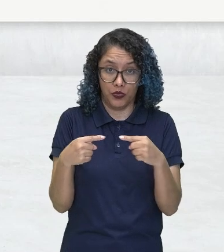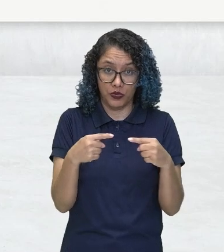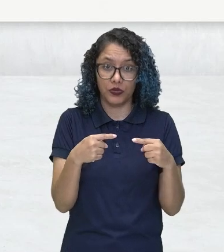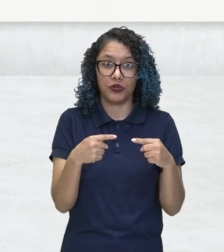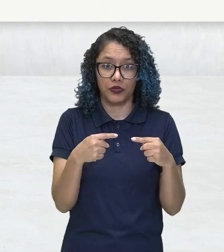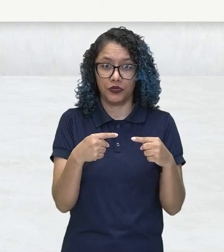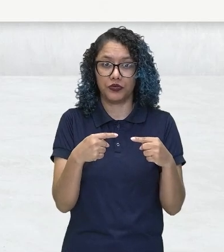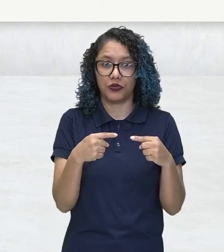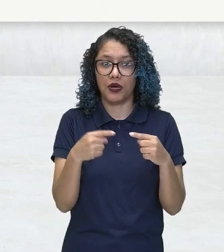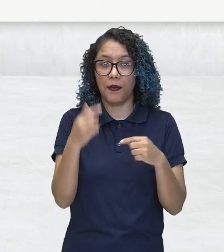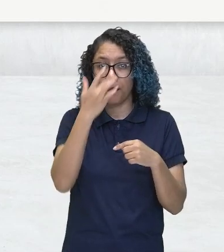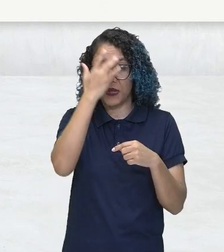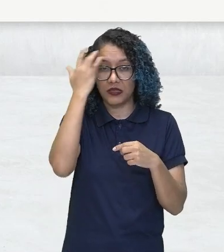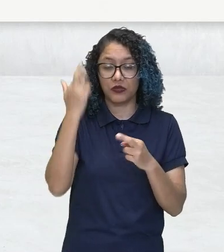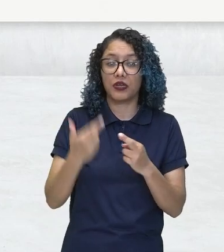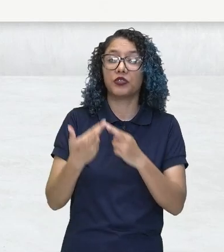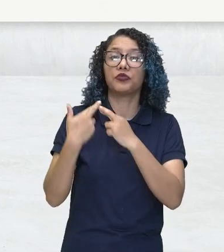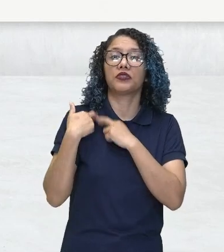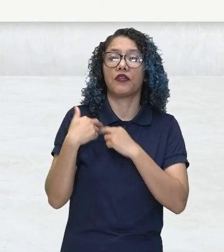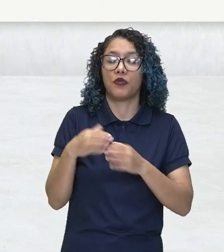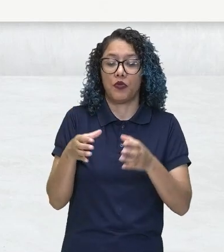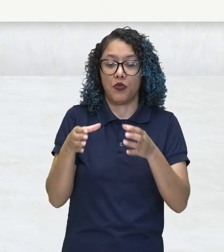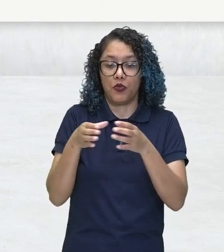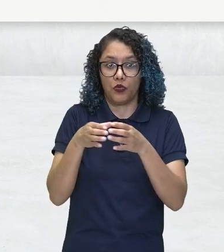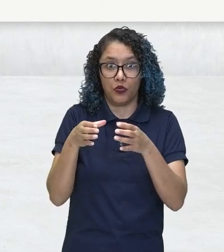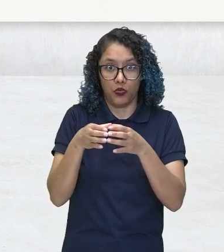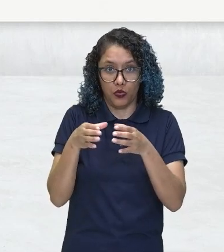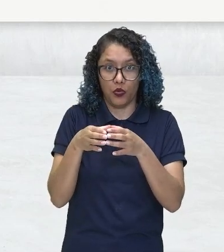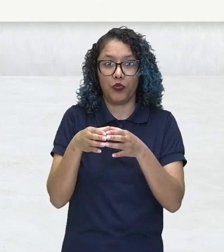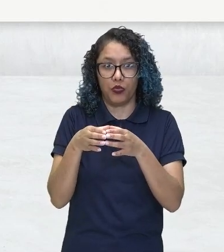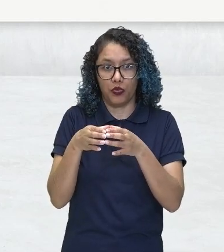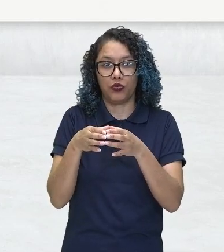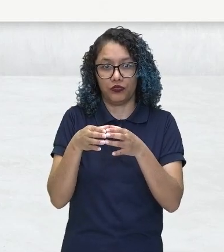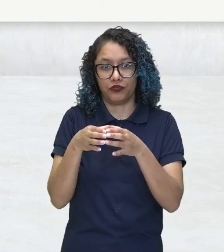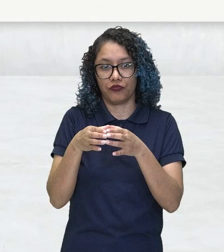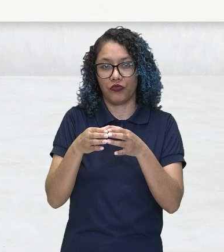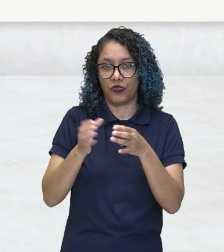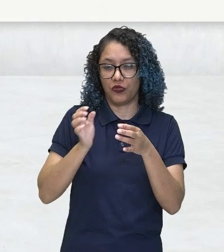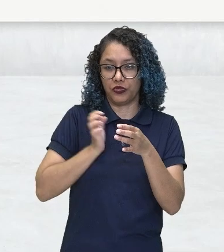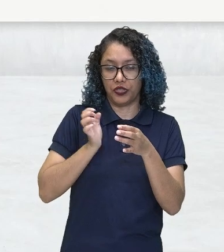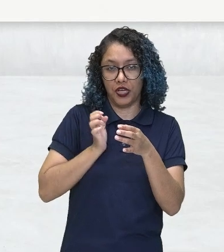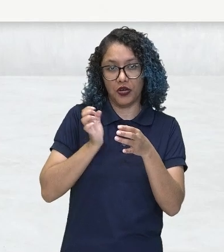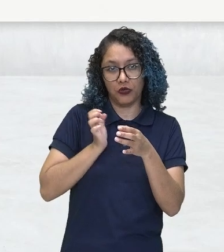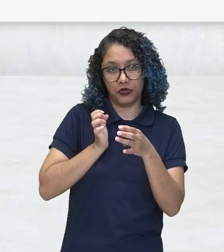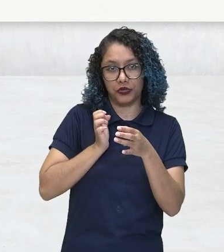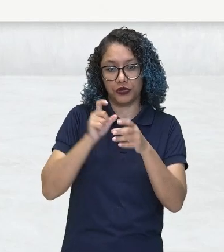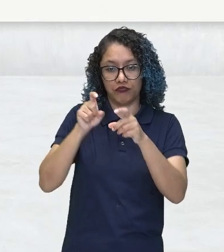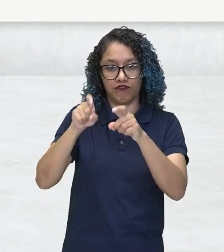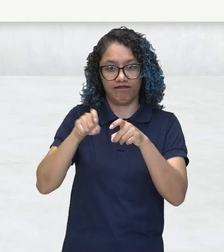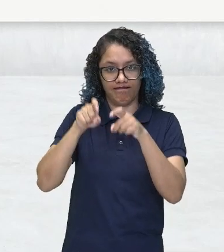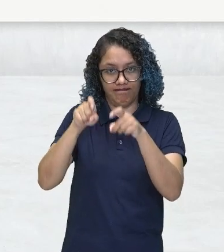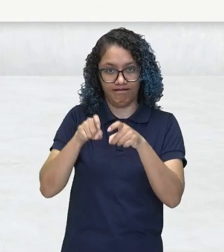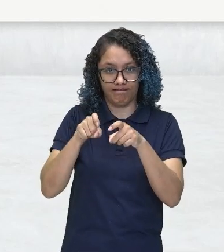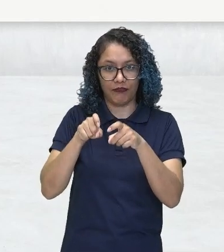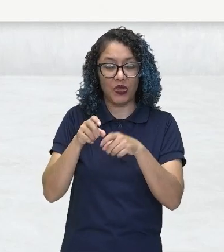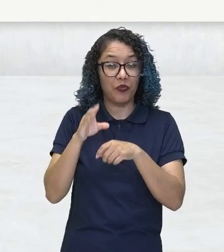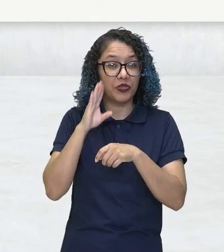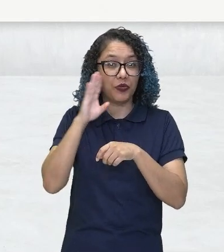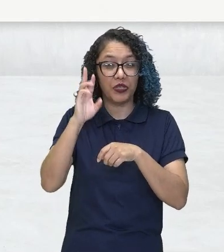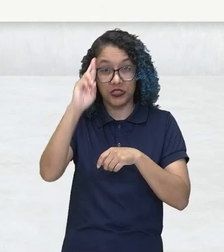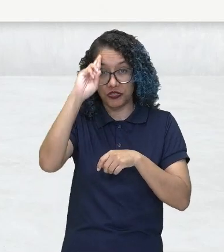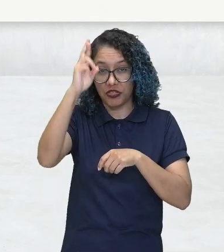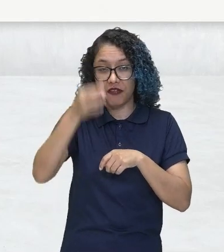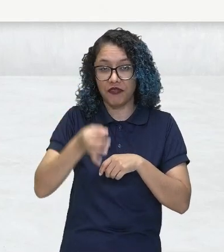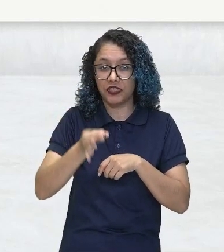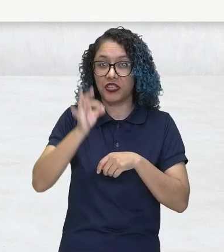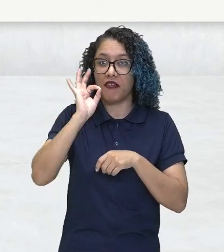nas mãos de uma elite agrária, da elite agrária brasileira, principalmente dos grandes cafeicultores de São